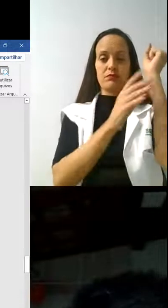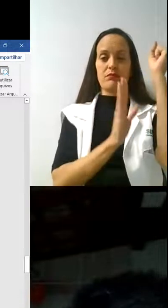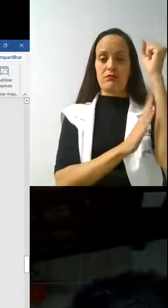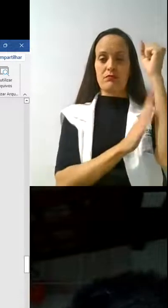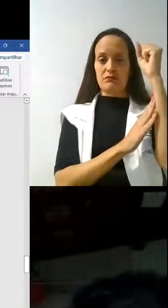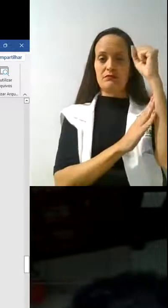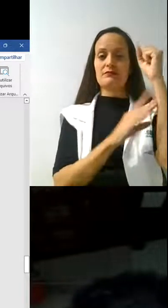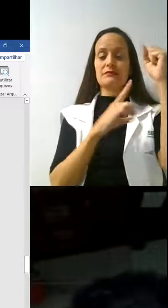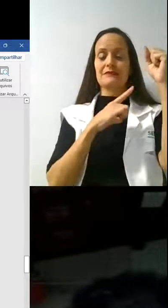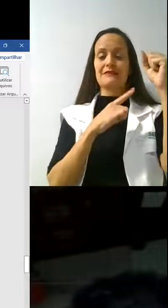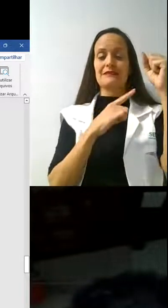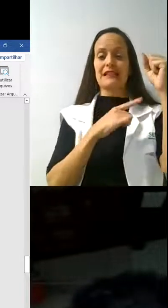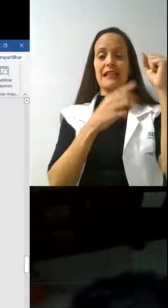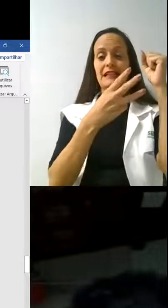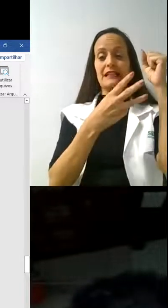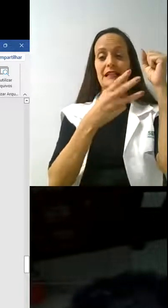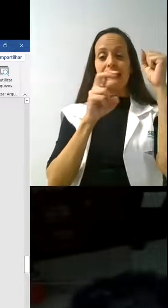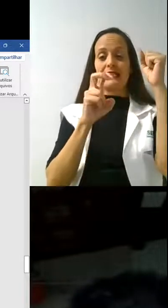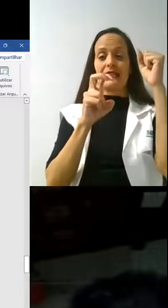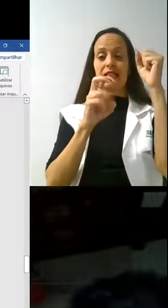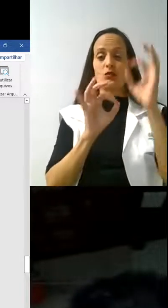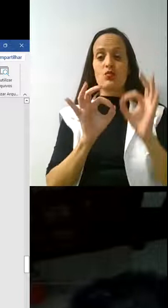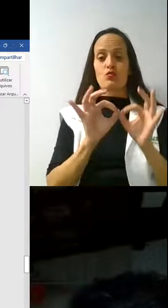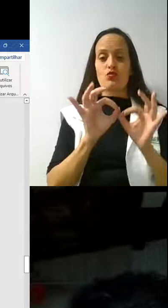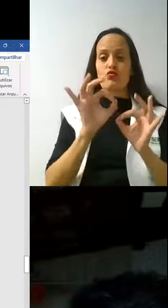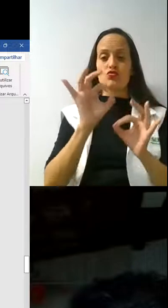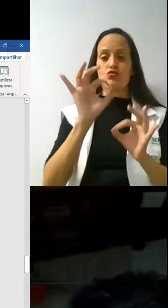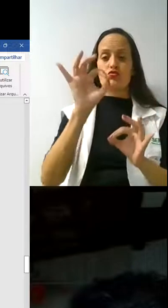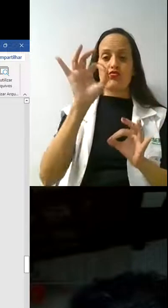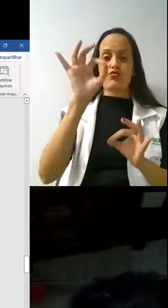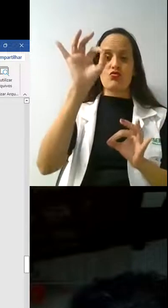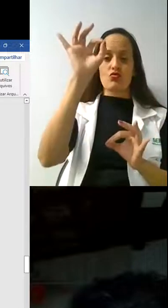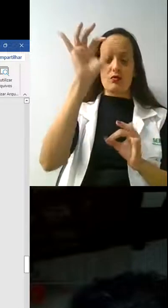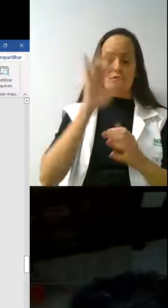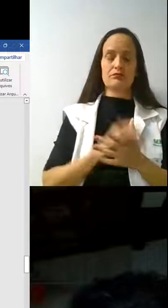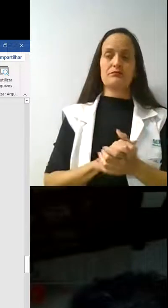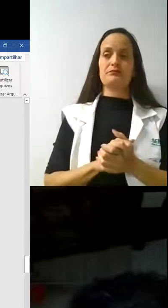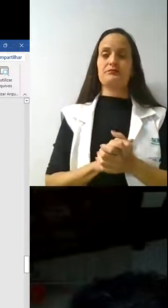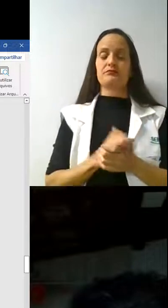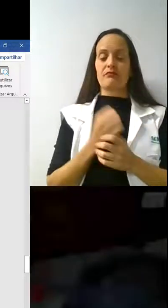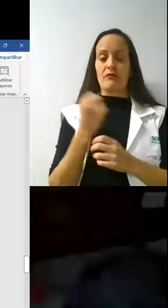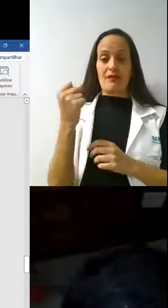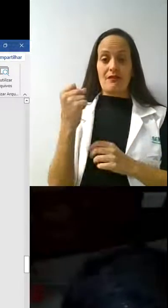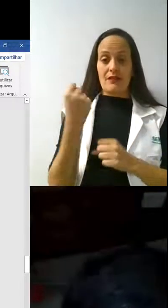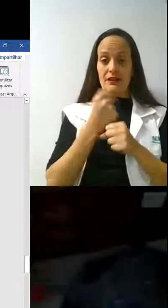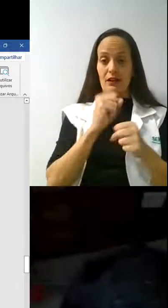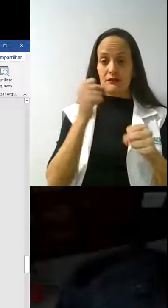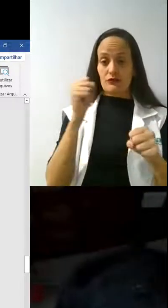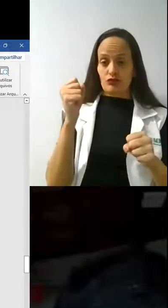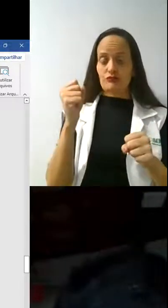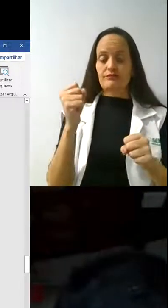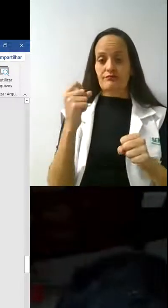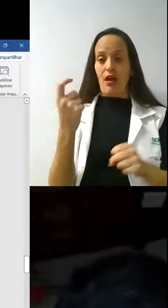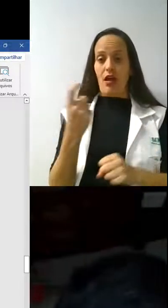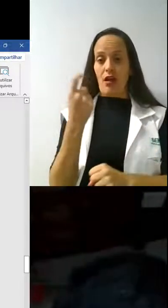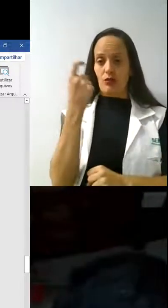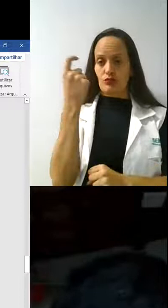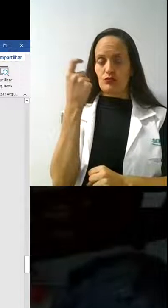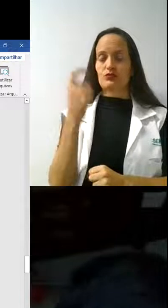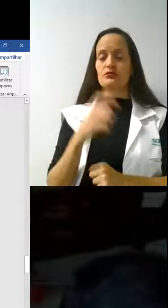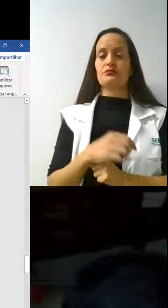metros. Então, a gente vai primeiro vai fazer uma medida, né? Entre os postes 8 e 9, que a gente sabe que tem 40 metros,